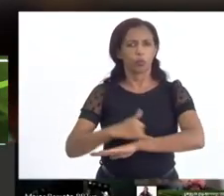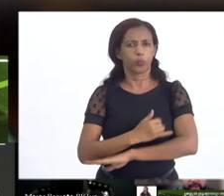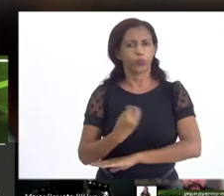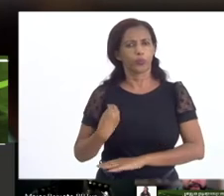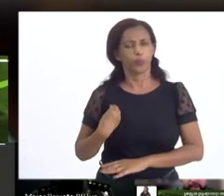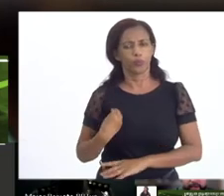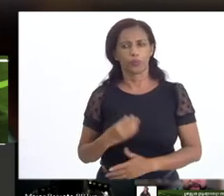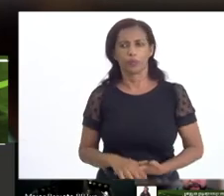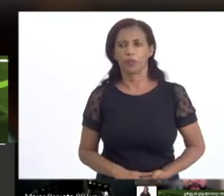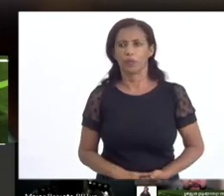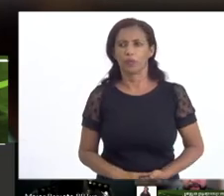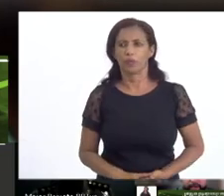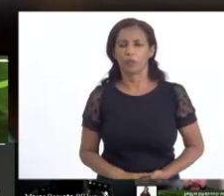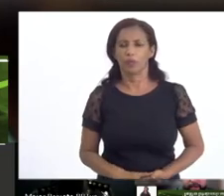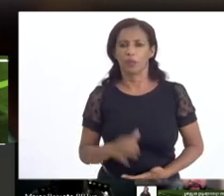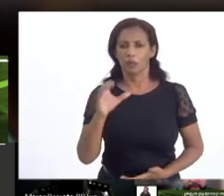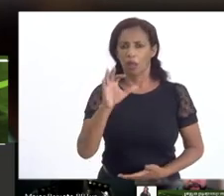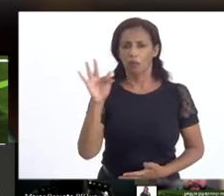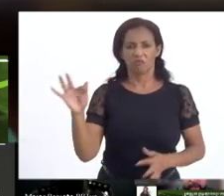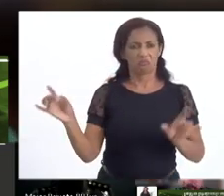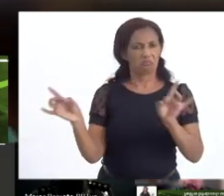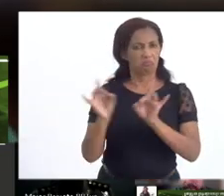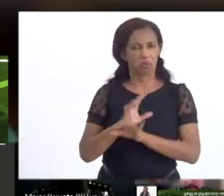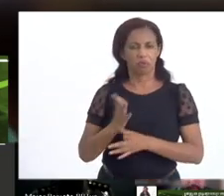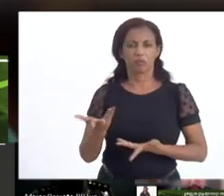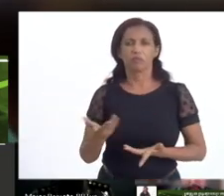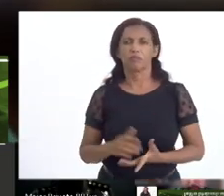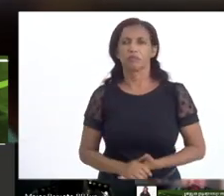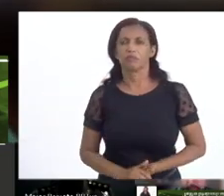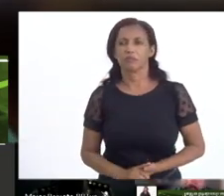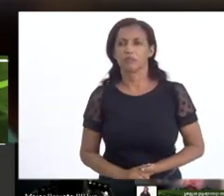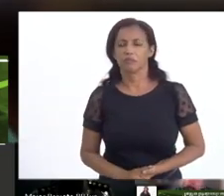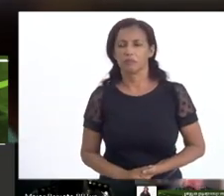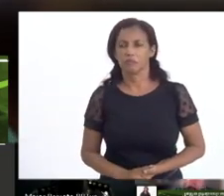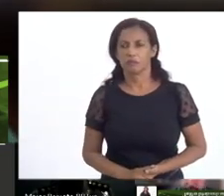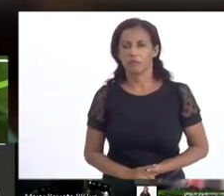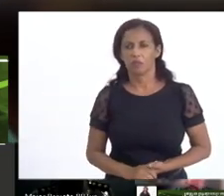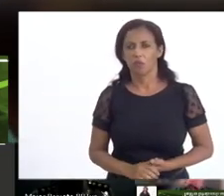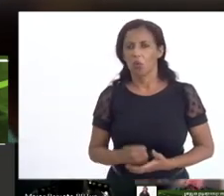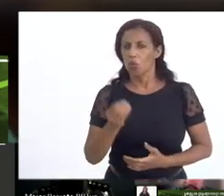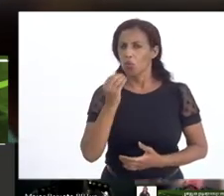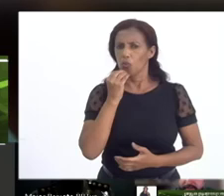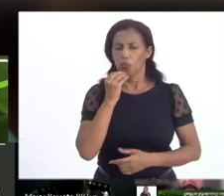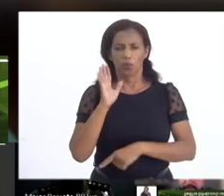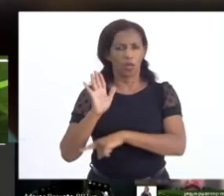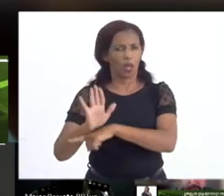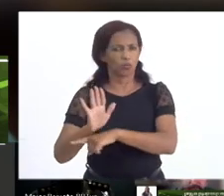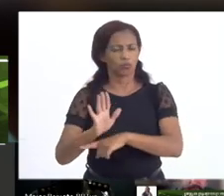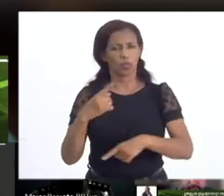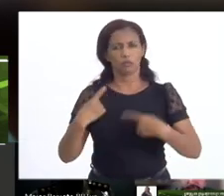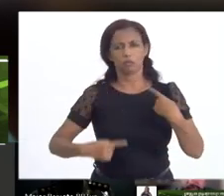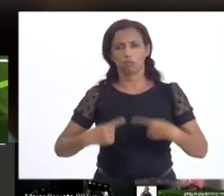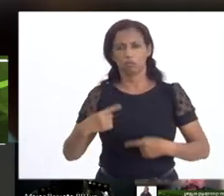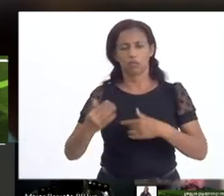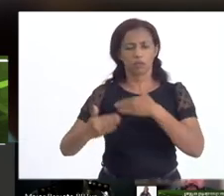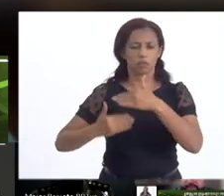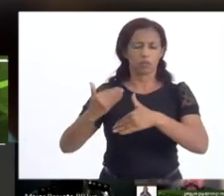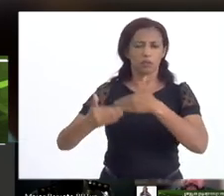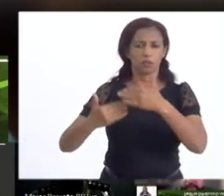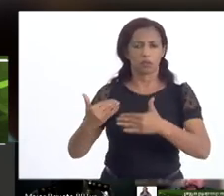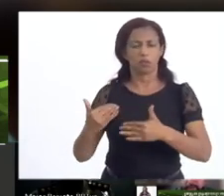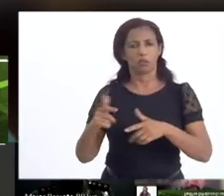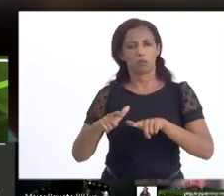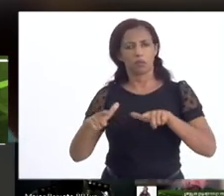presentes. O aeroporto de Cabo Frio está à disposição, que puder contribuir nessa discussão, nesse desenvolvimento,